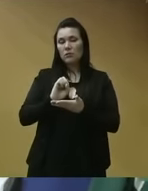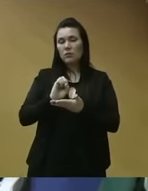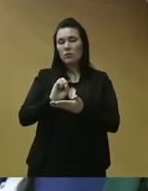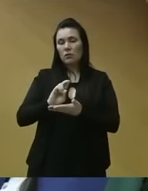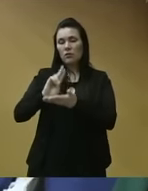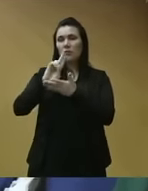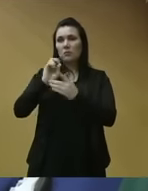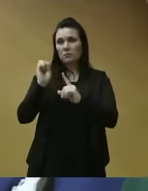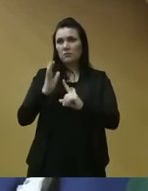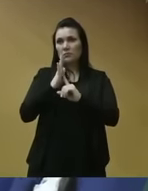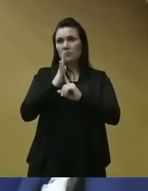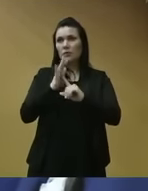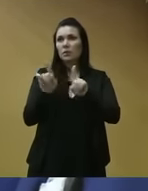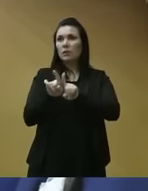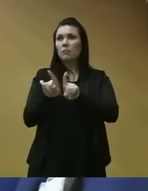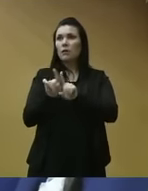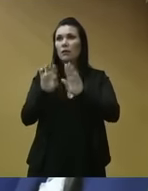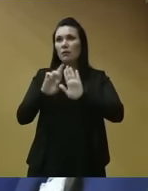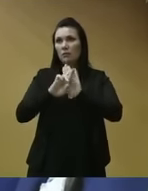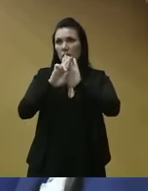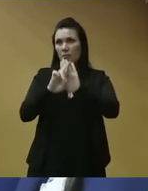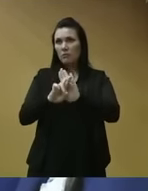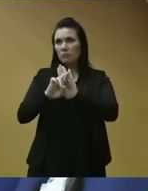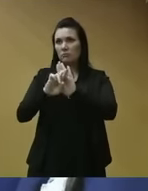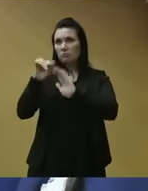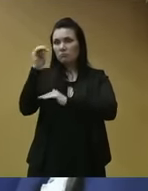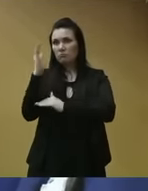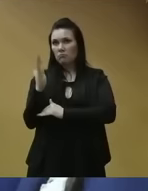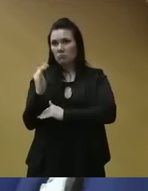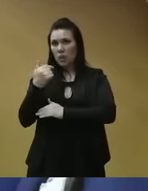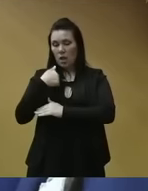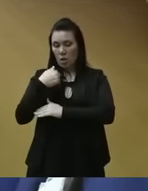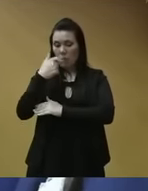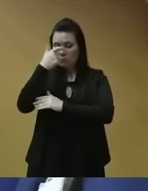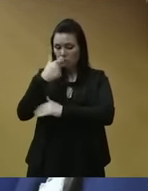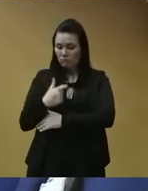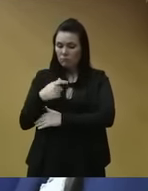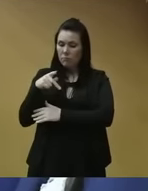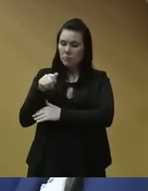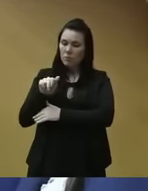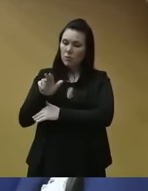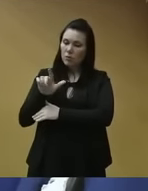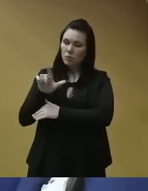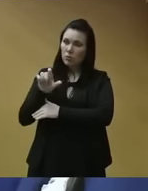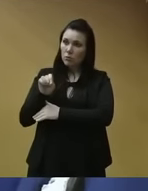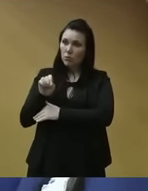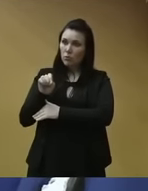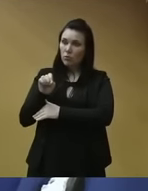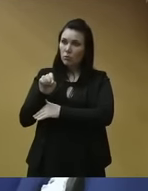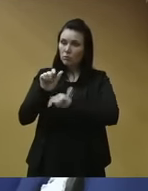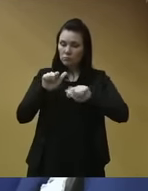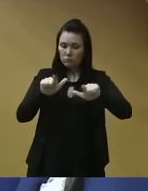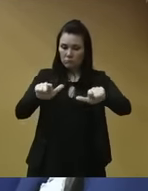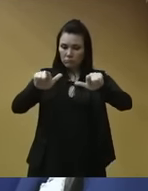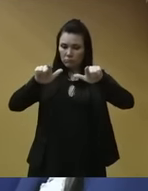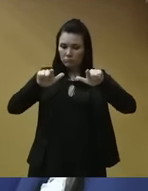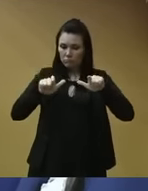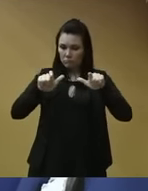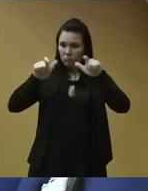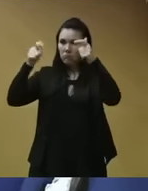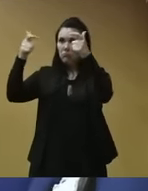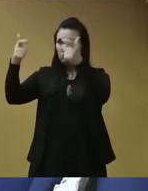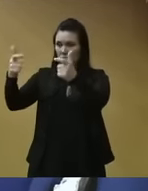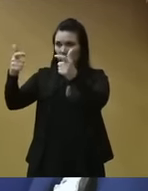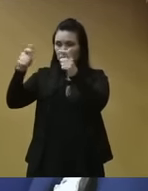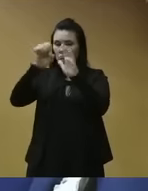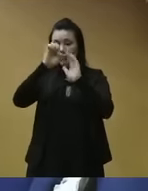Federativa do Brasil, eu, Paulo Roberto Ferreira Júnior, confiro-vos o grau a que tem direito para que, segundo os ditames da ética